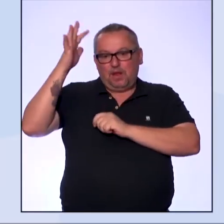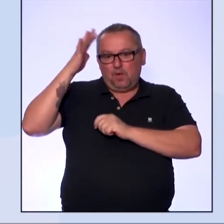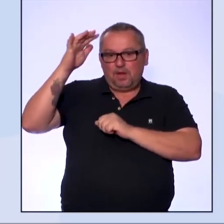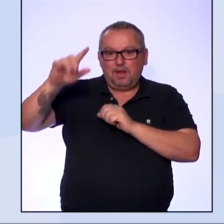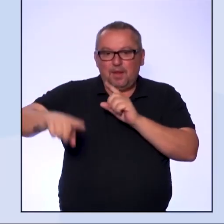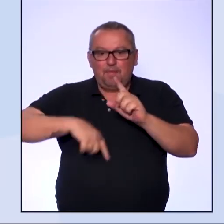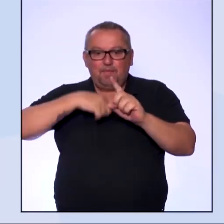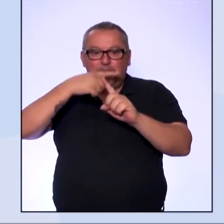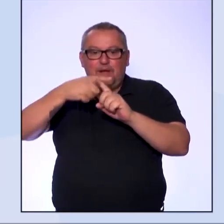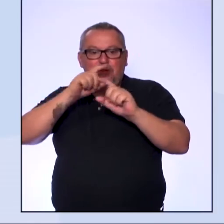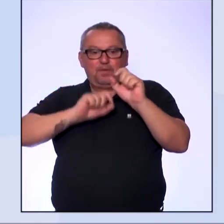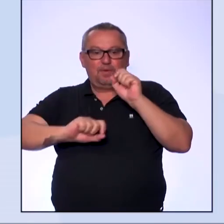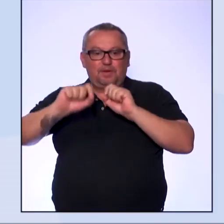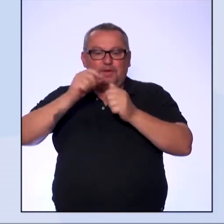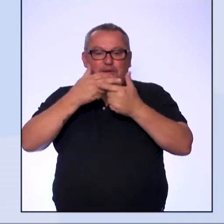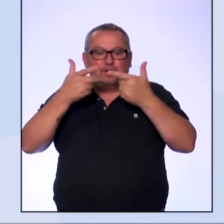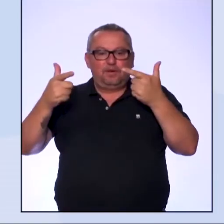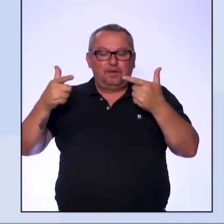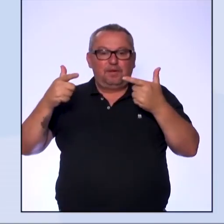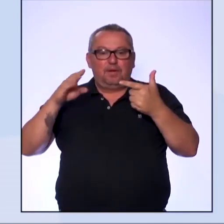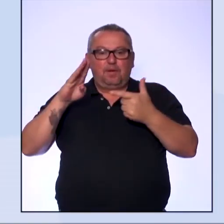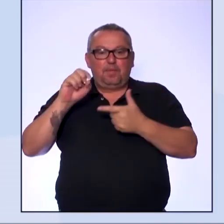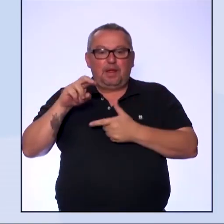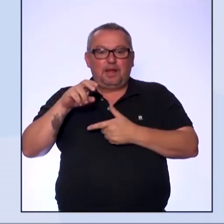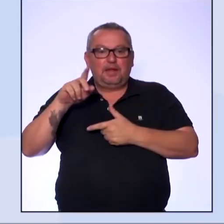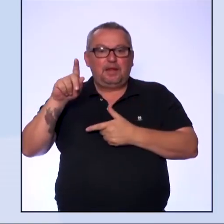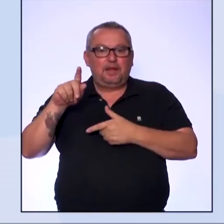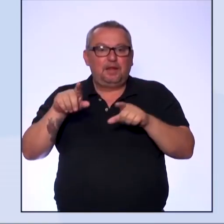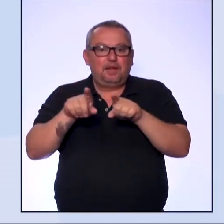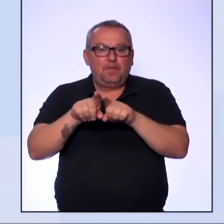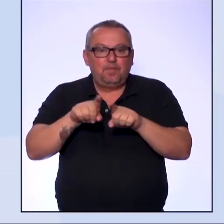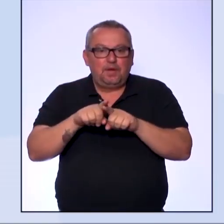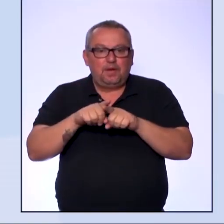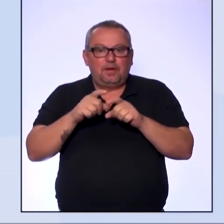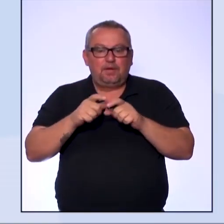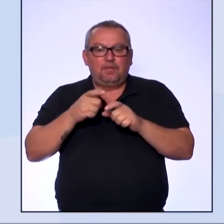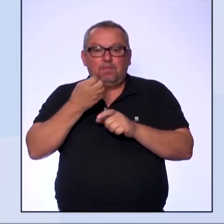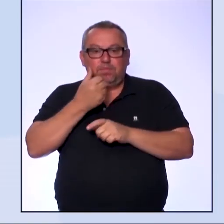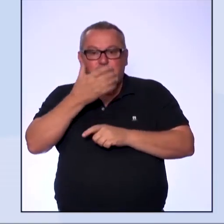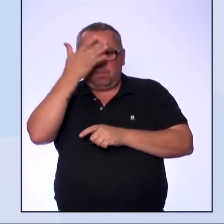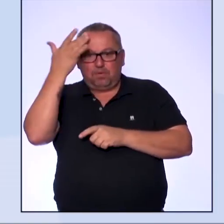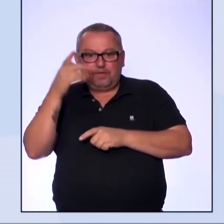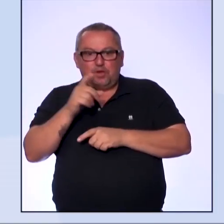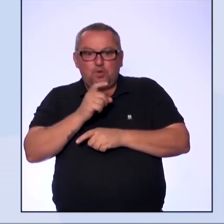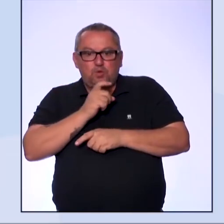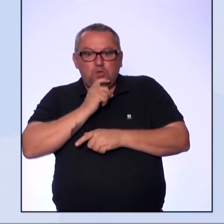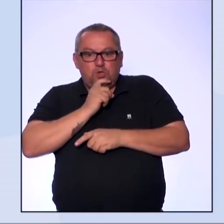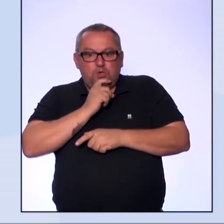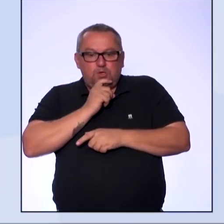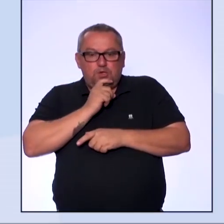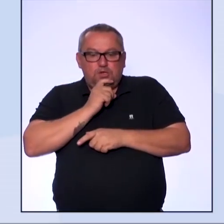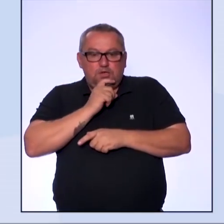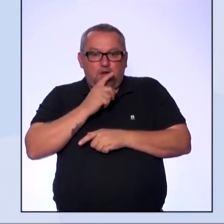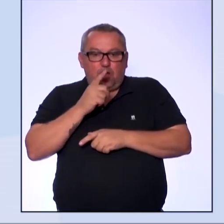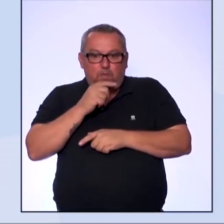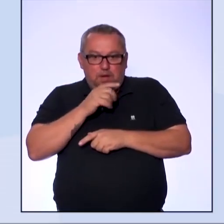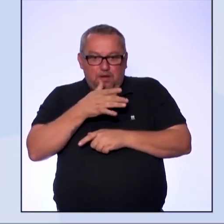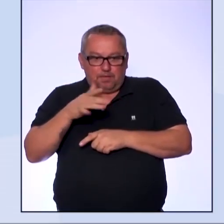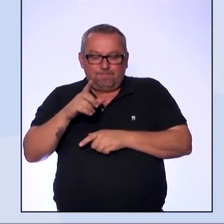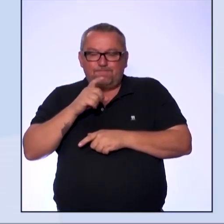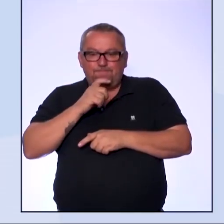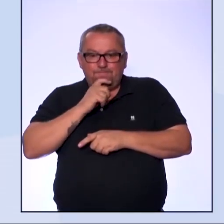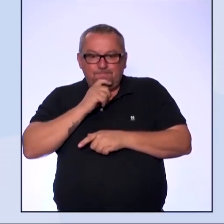na região da América. Né? Lembrando que, por teorias, o ser humano ele trafegou pelo Estreito